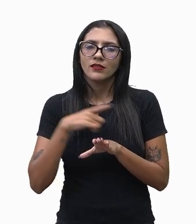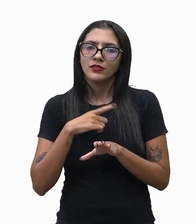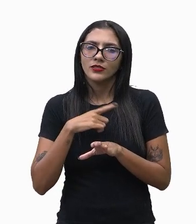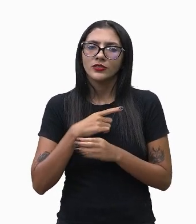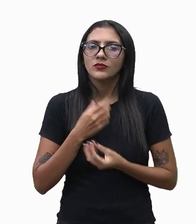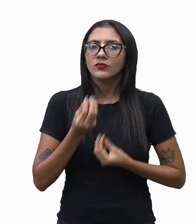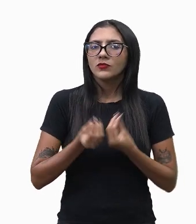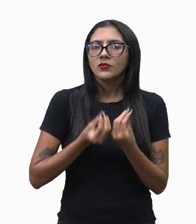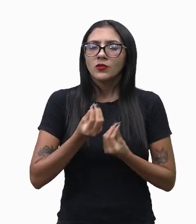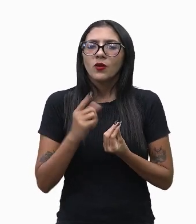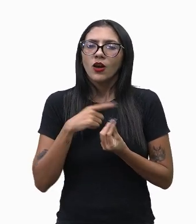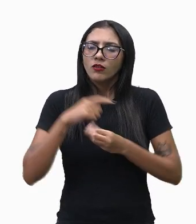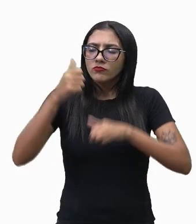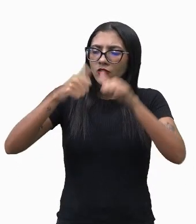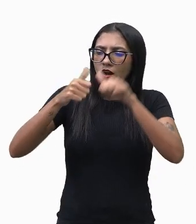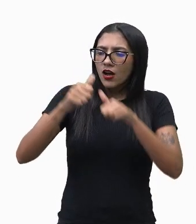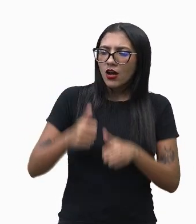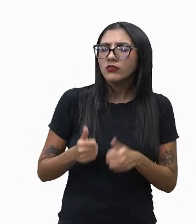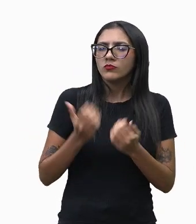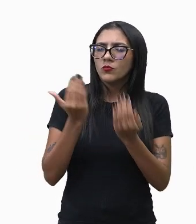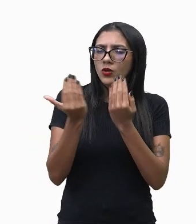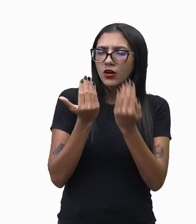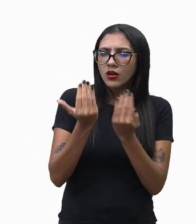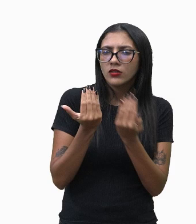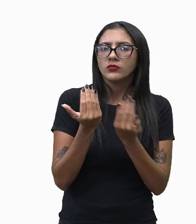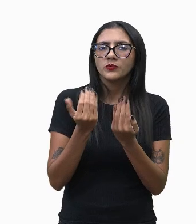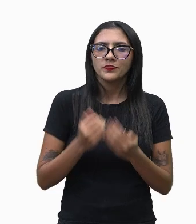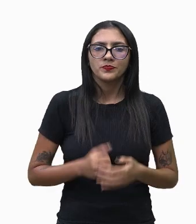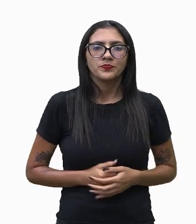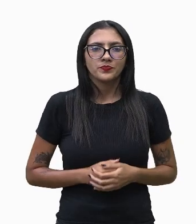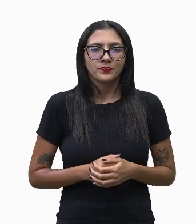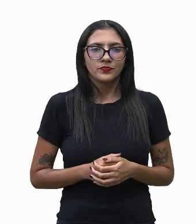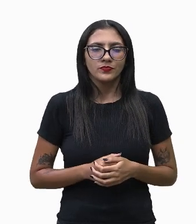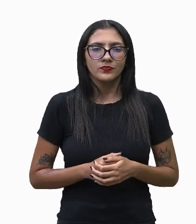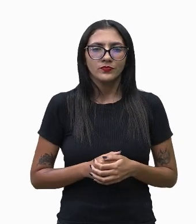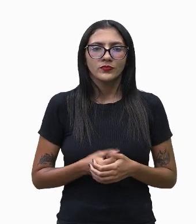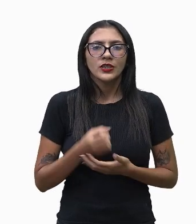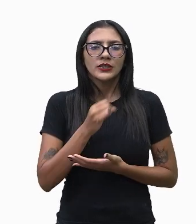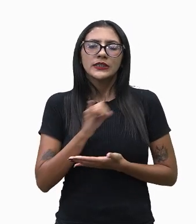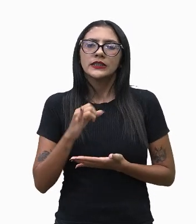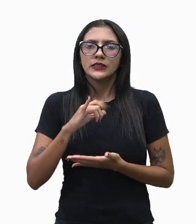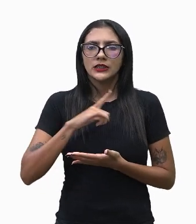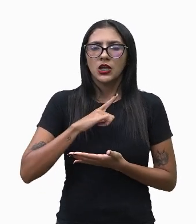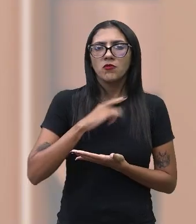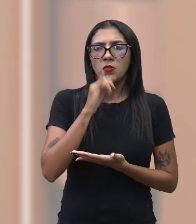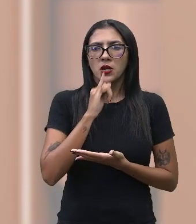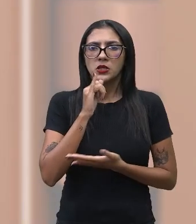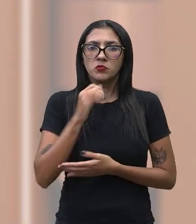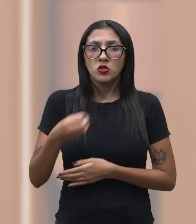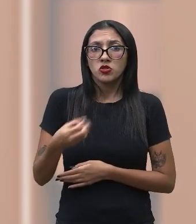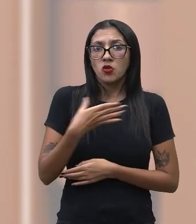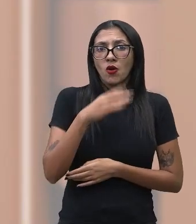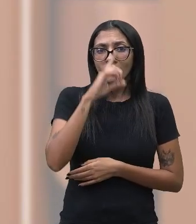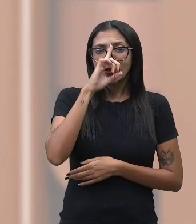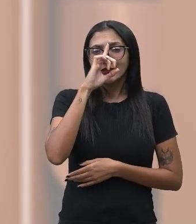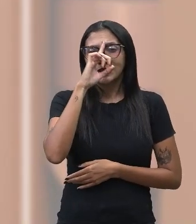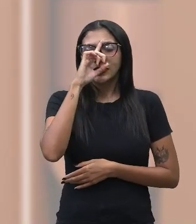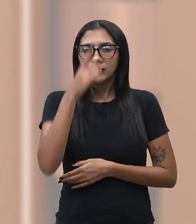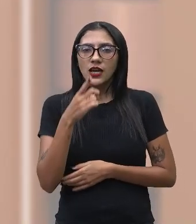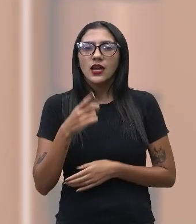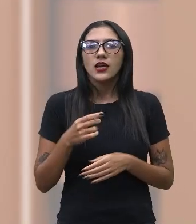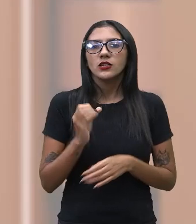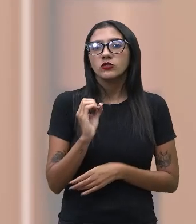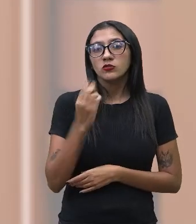trazer aí essa avaliação sobre os compromissos firmados pelos líderes dos países, né, sobre